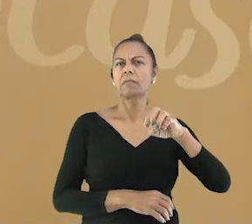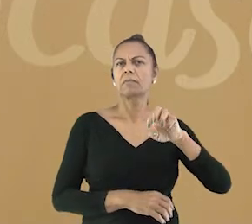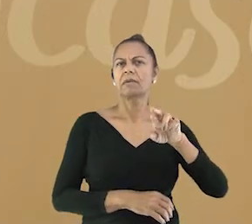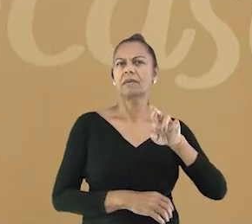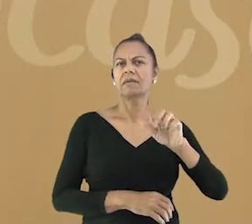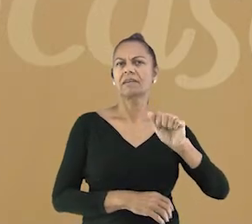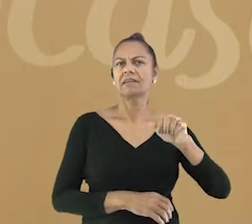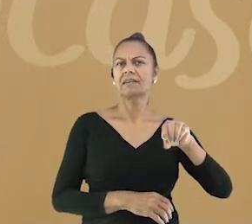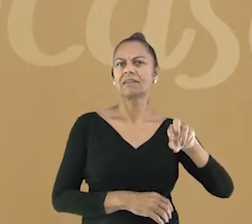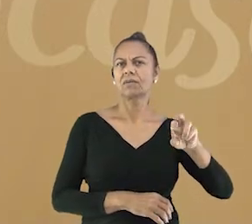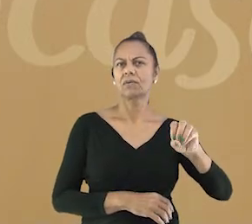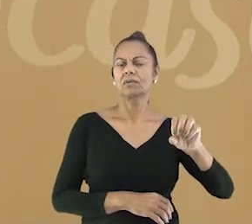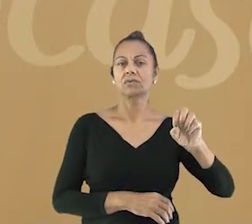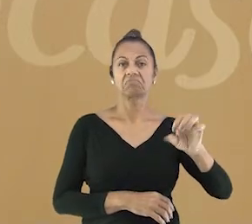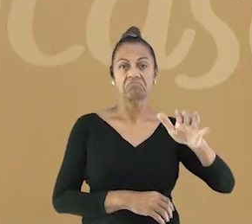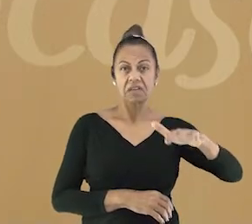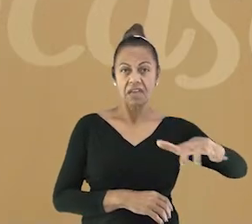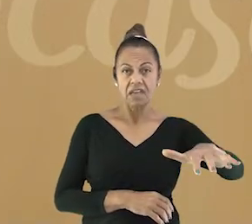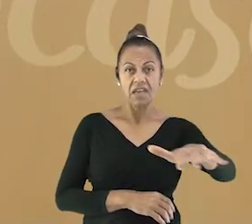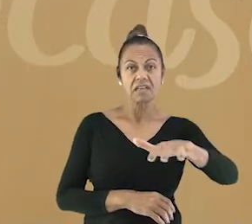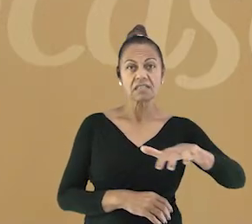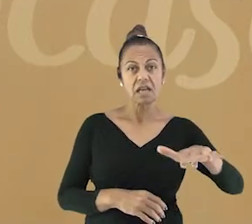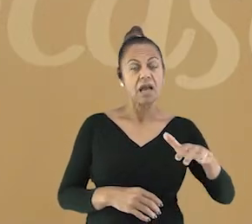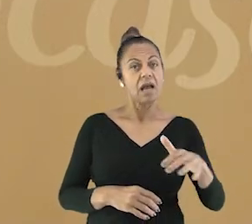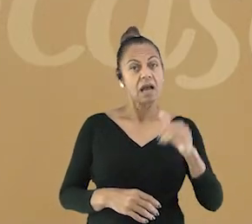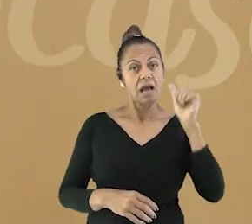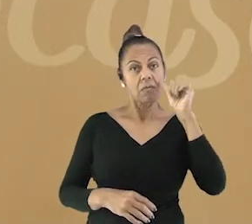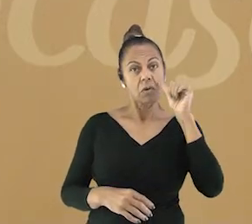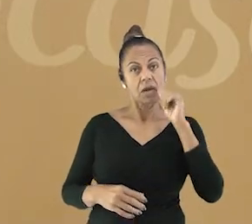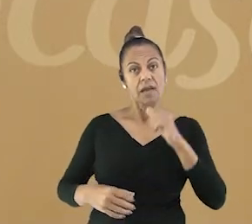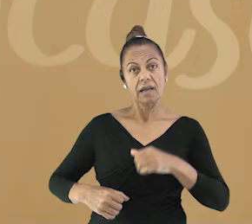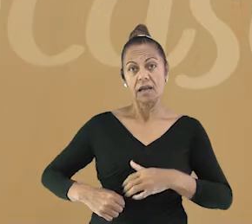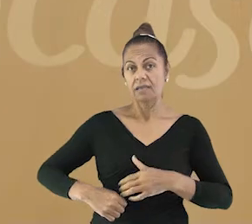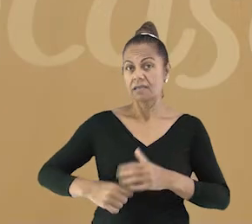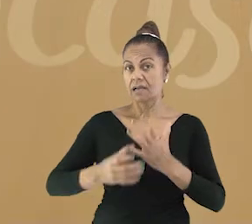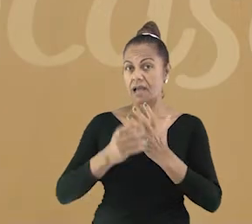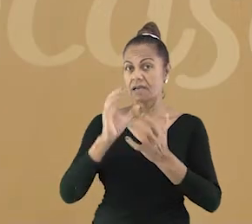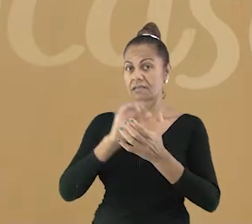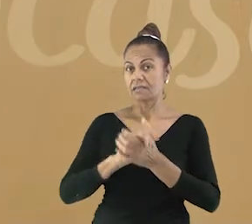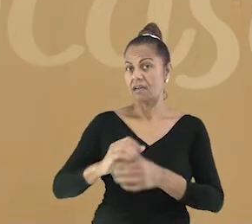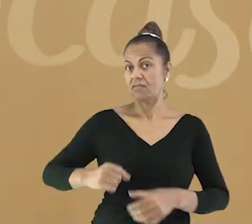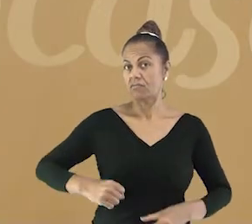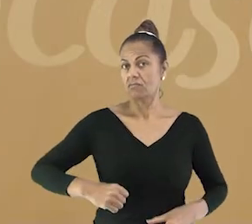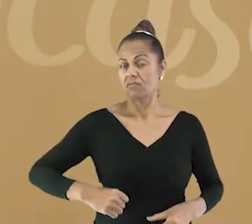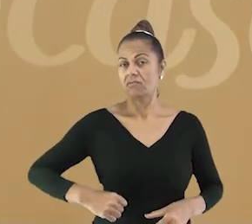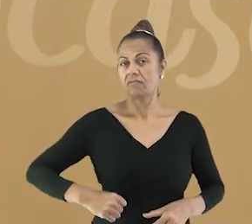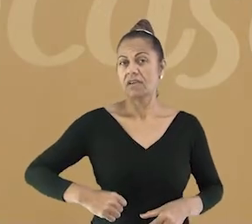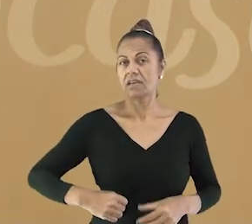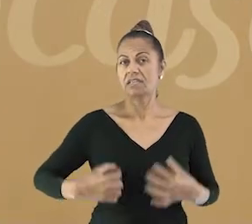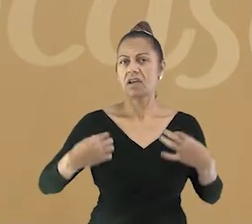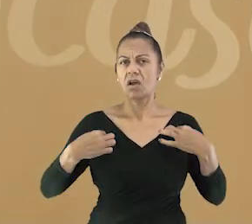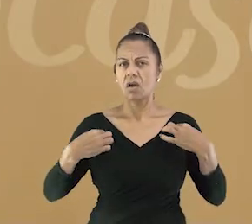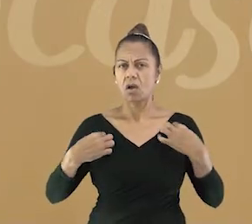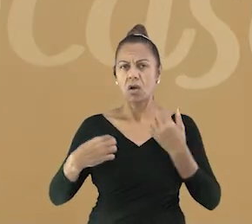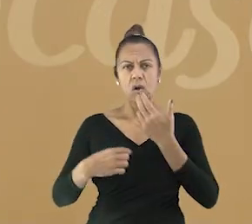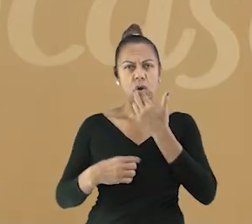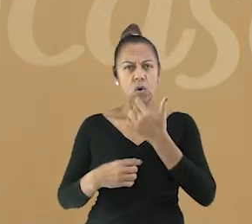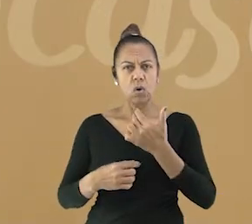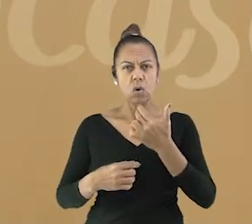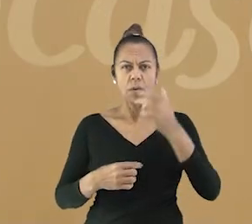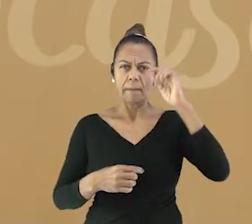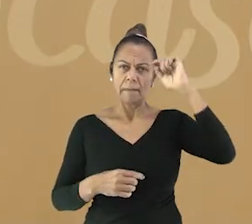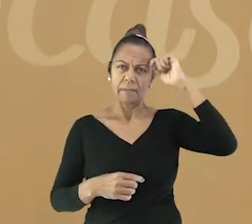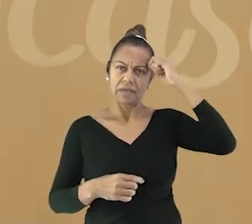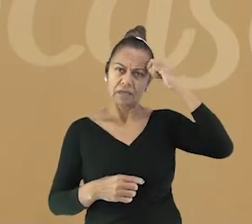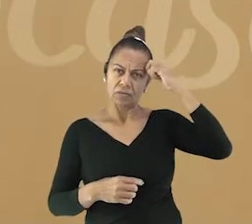vestimenta muda de acordo com a cultura do povo que está celebrando aquela união. Na cultura pomerana, até a década